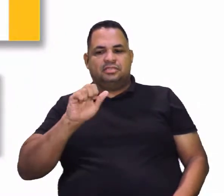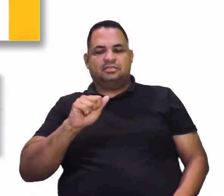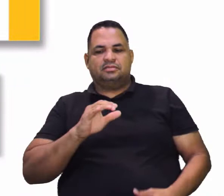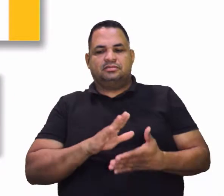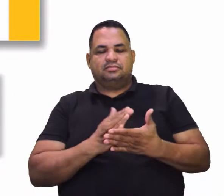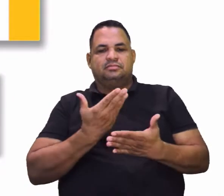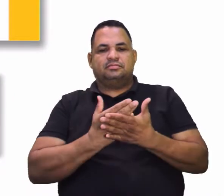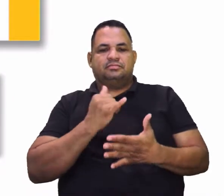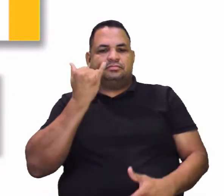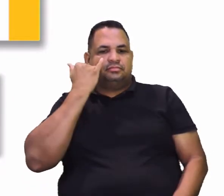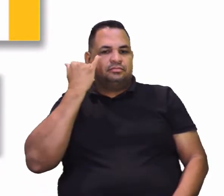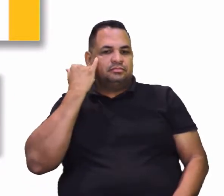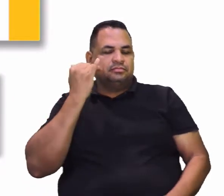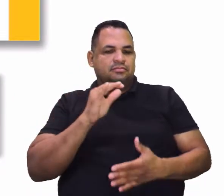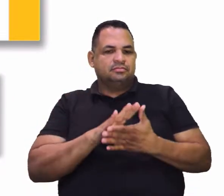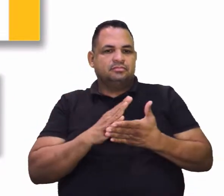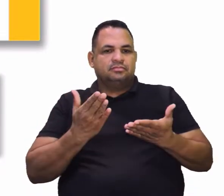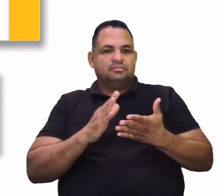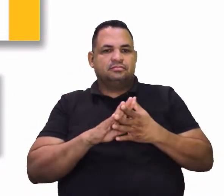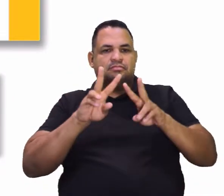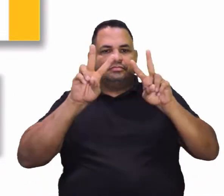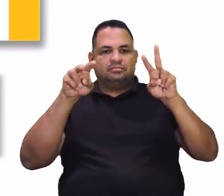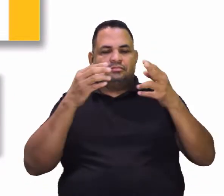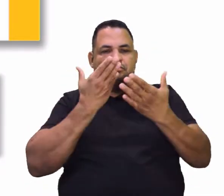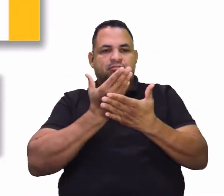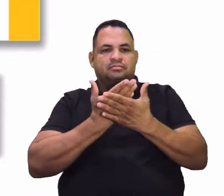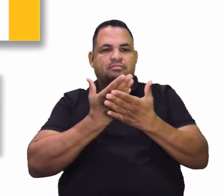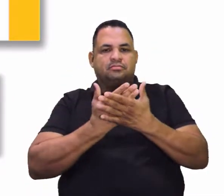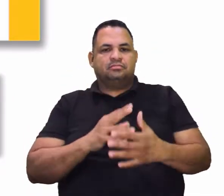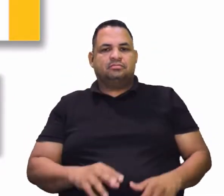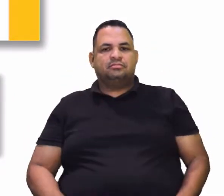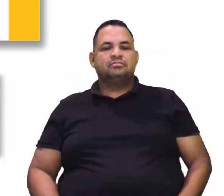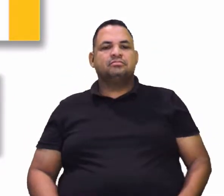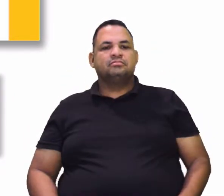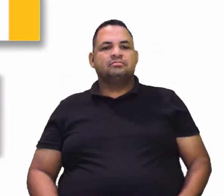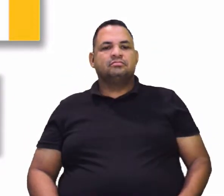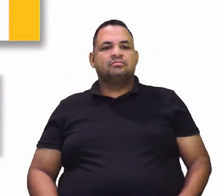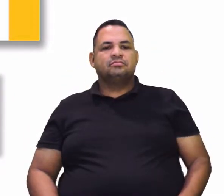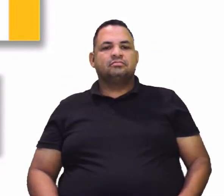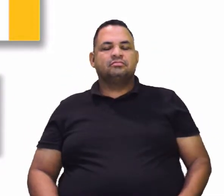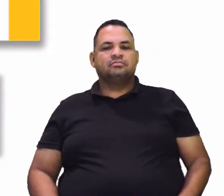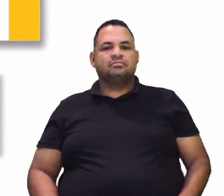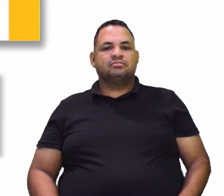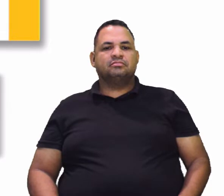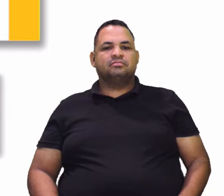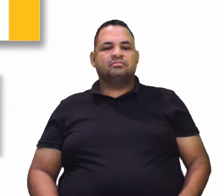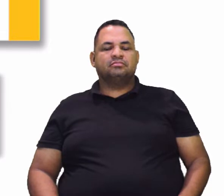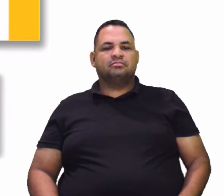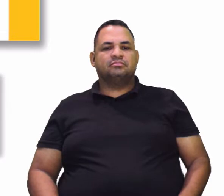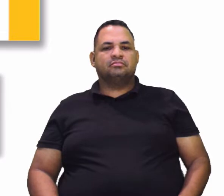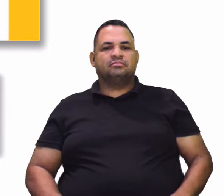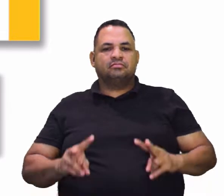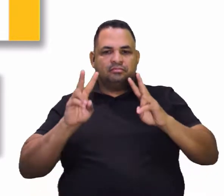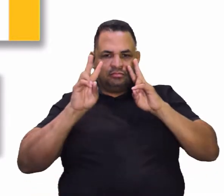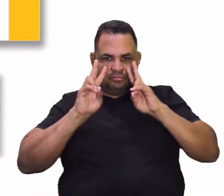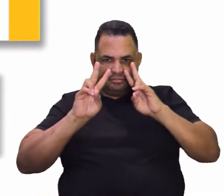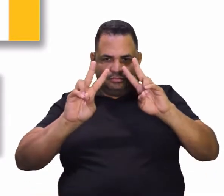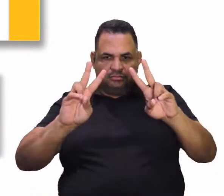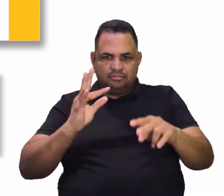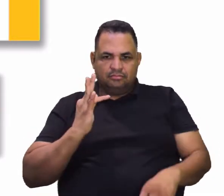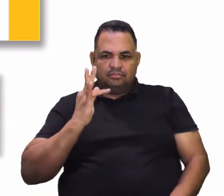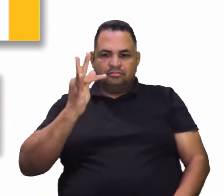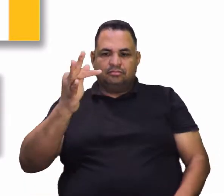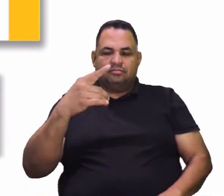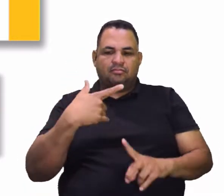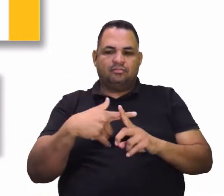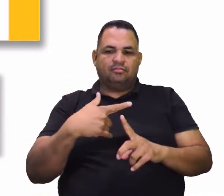nosso intérprete Samuel. O título da aula de hoje é sobre esse Vision of the Future, a visão do